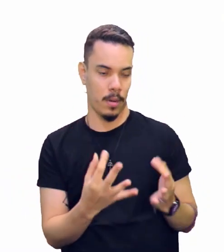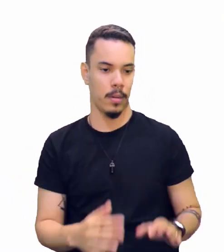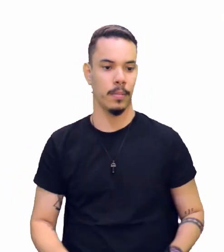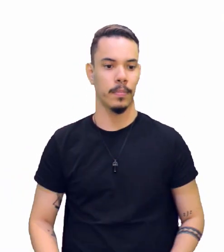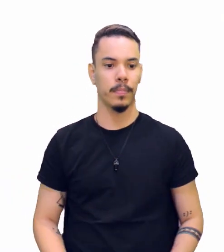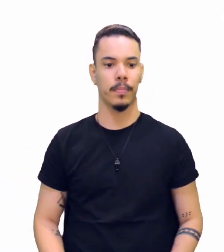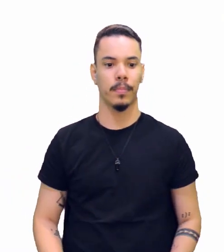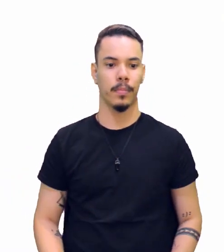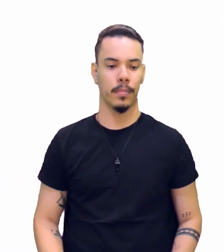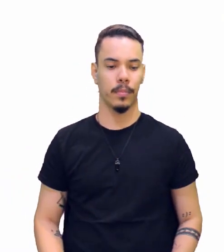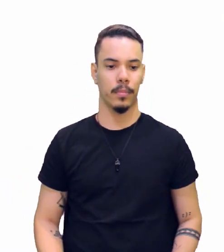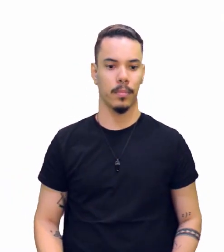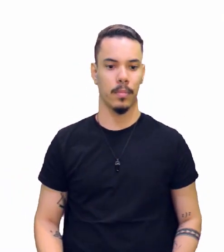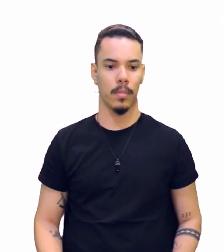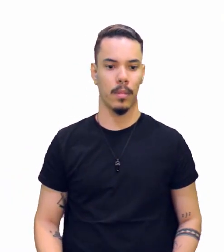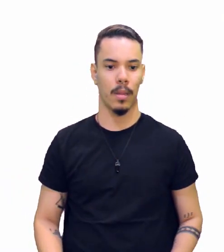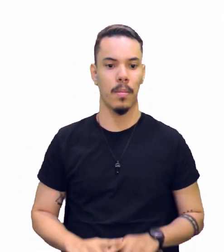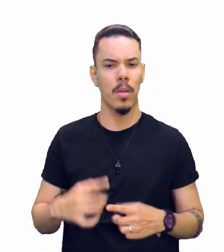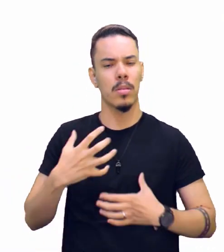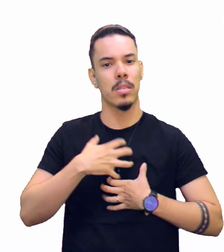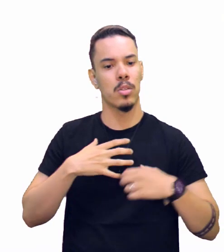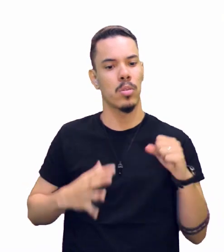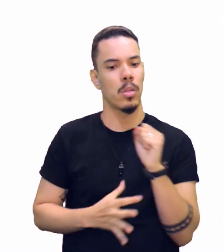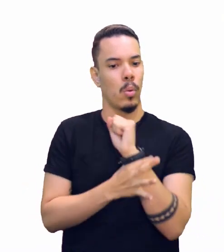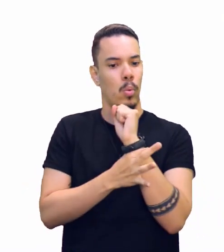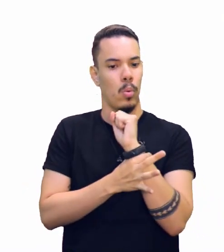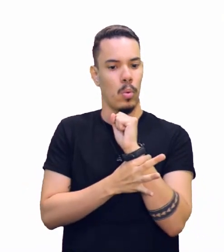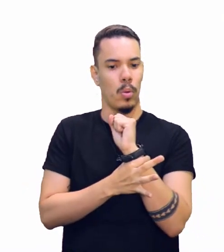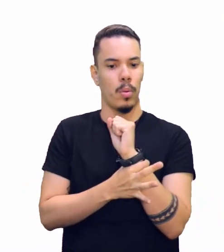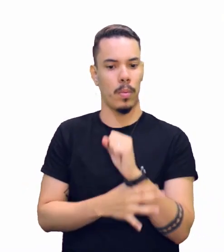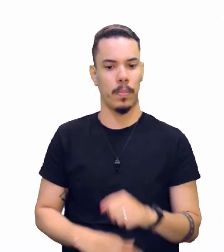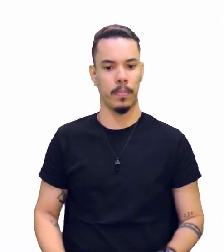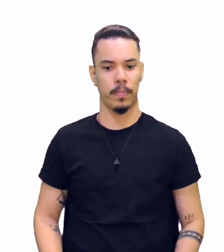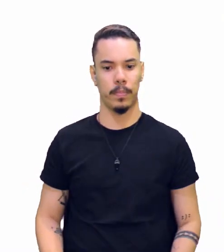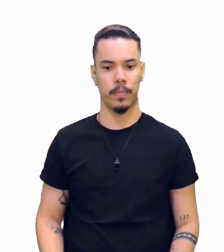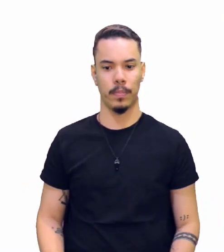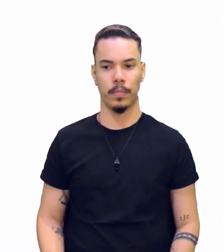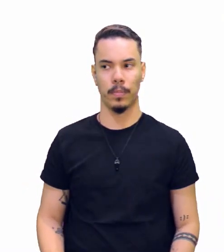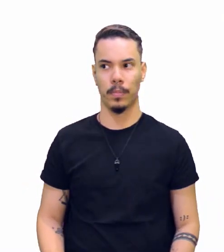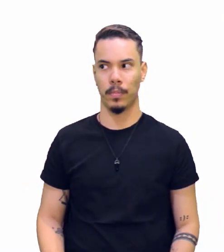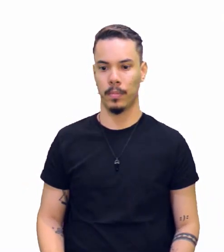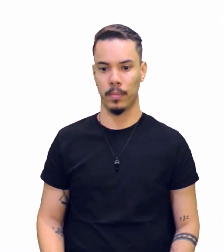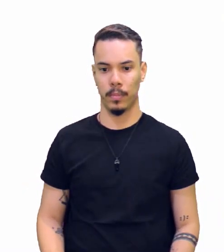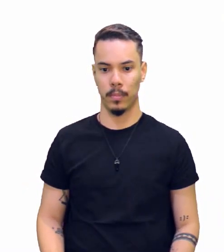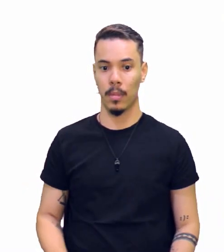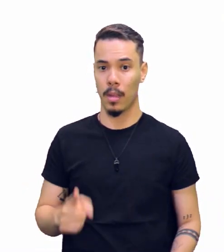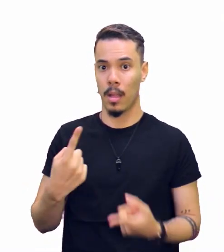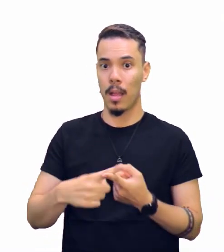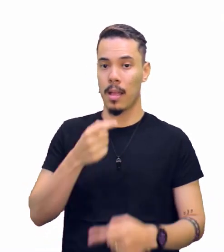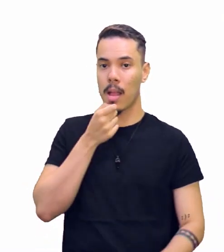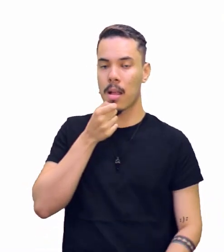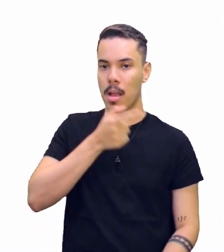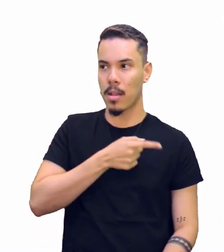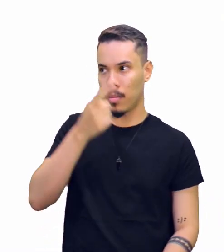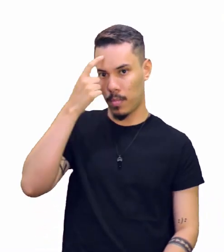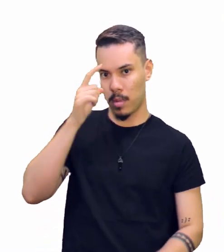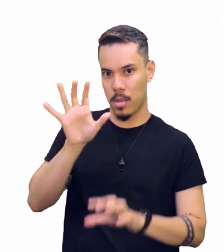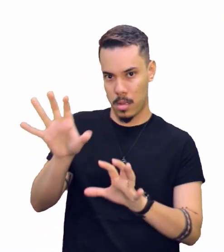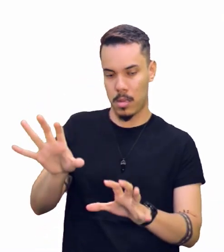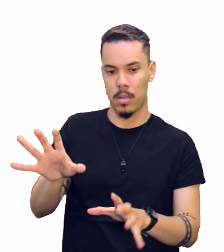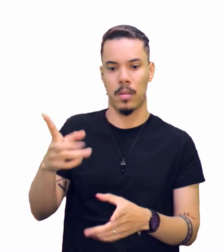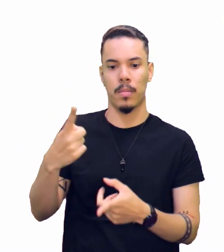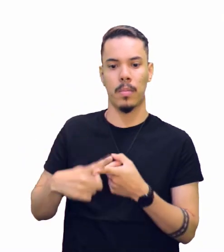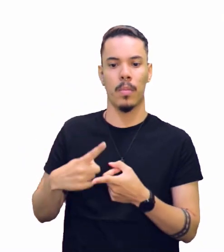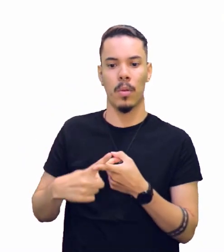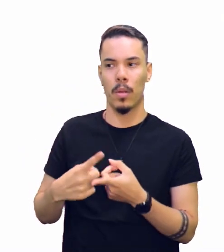I feel so Safe eu me sinto tão seguro It's funny to think about it é engraçado pensar sobre isso